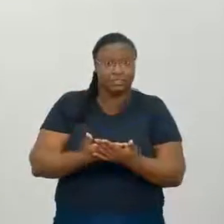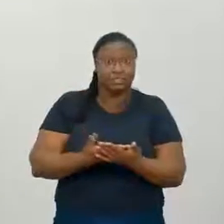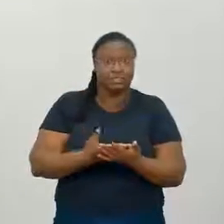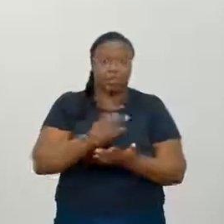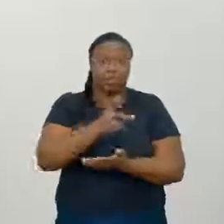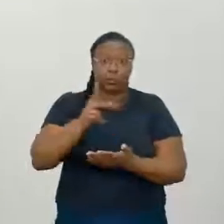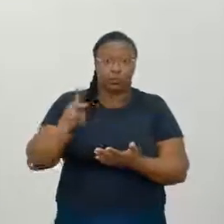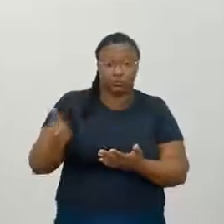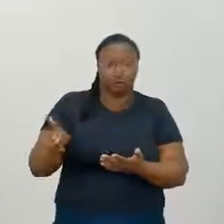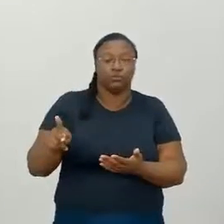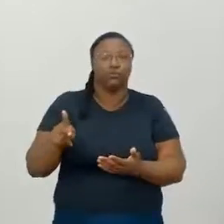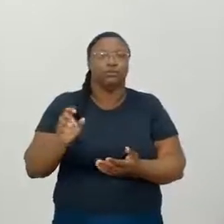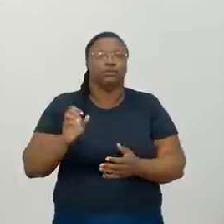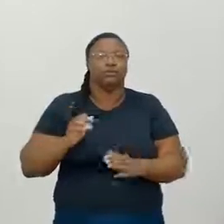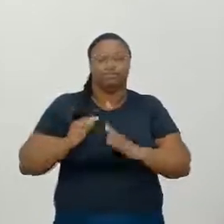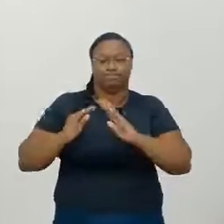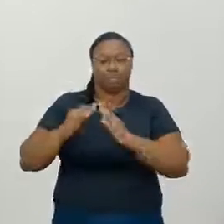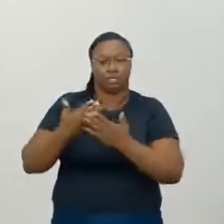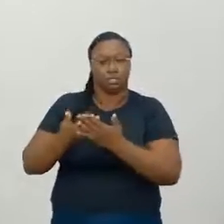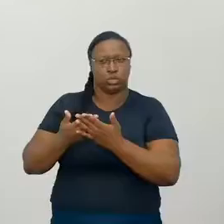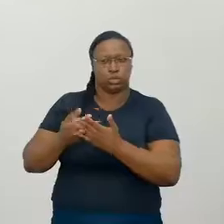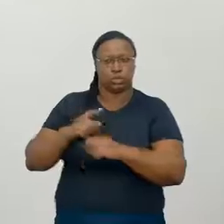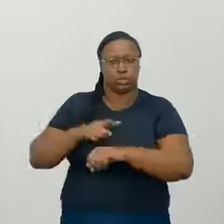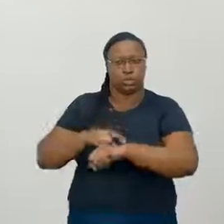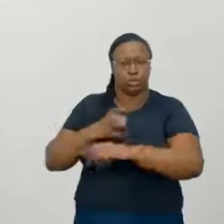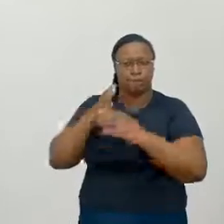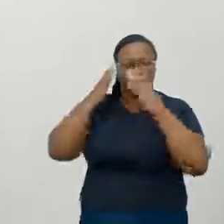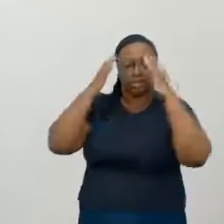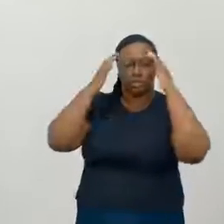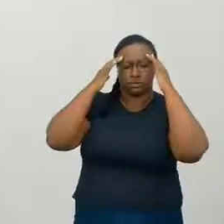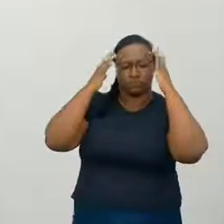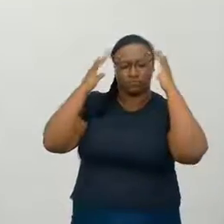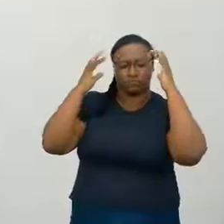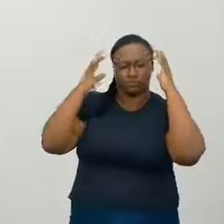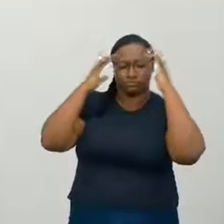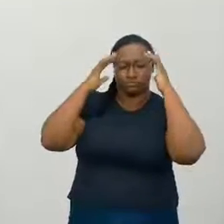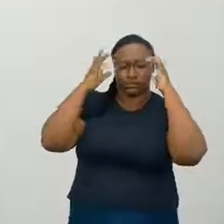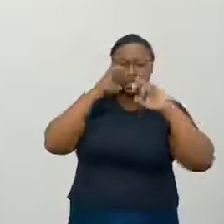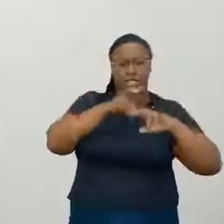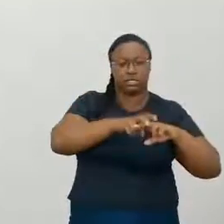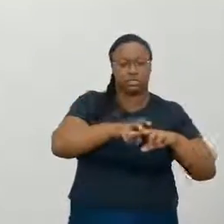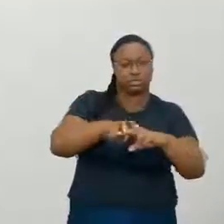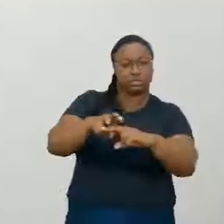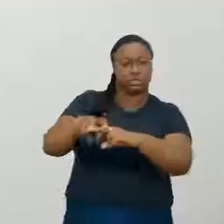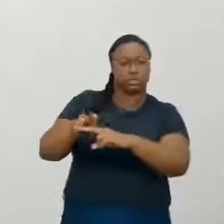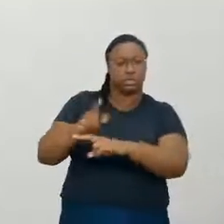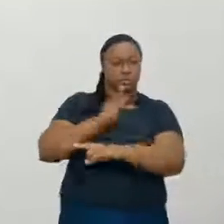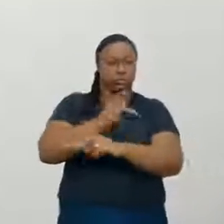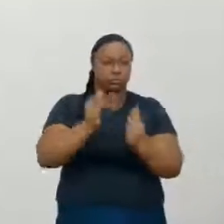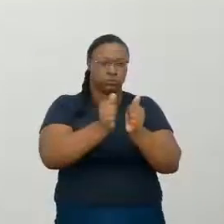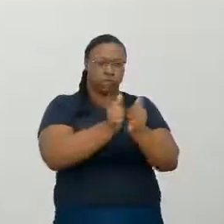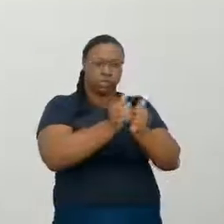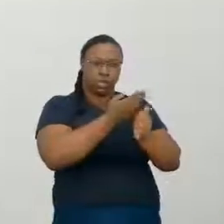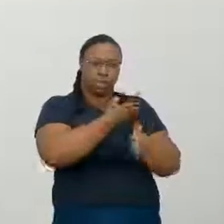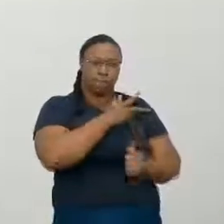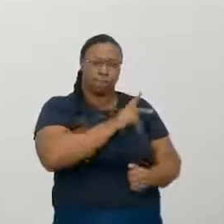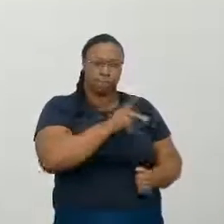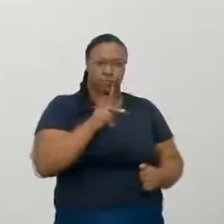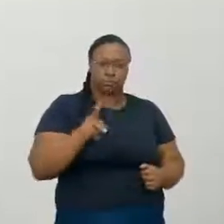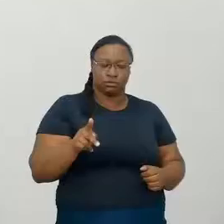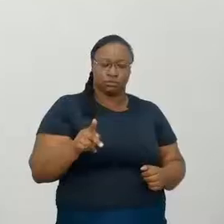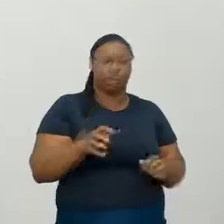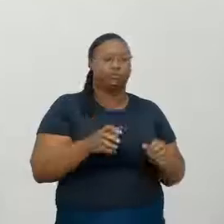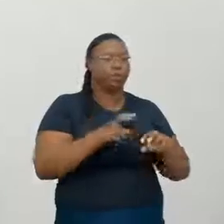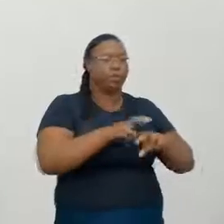da escola, né, tem esse momento de reflexão, sente com seus pares, né, e discuta, principalmente a questão, né, de como a gente